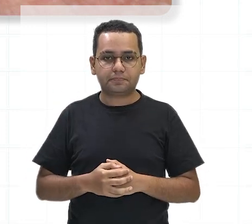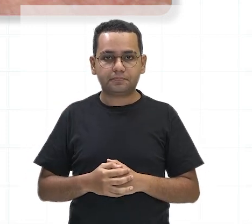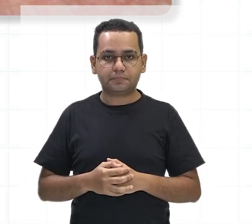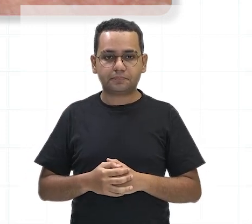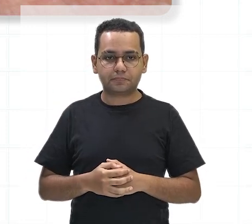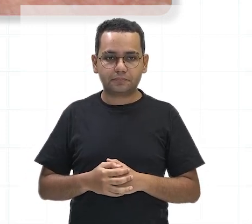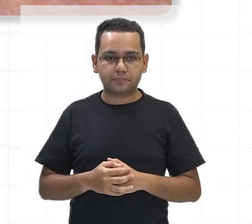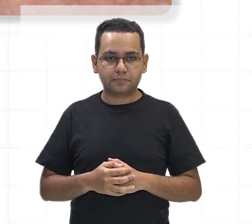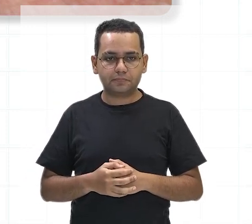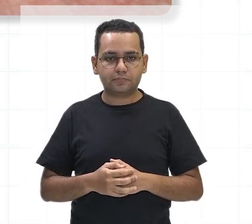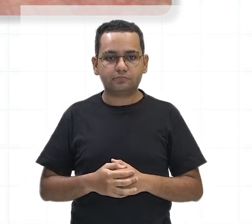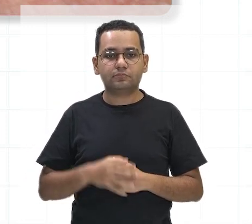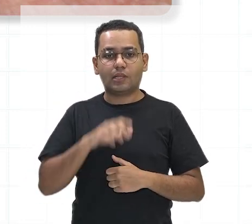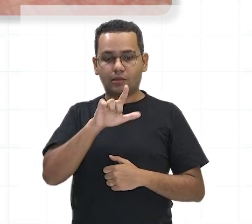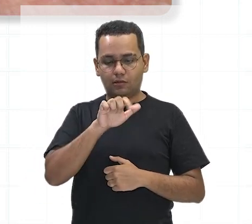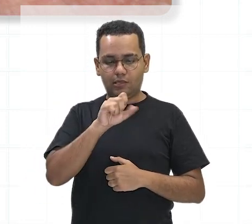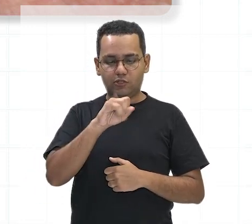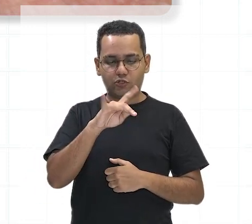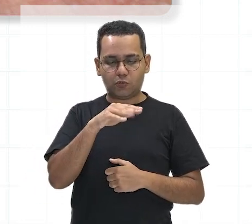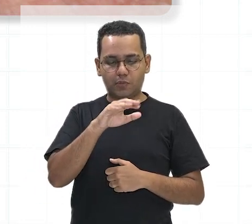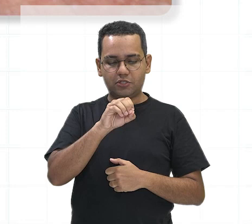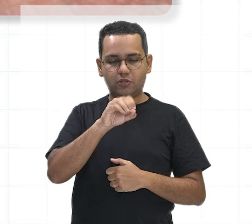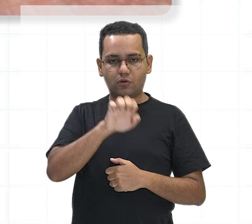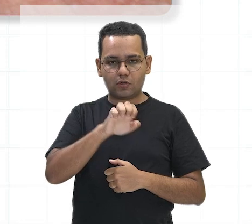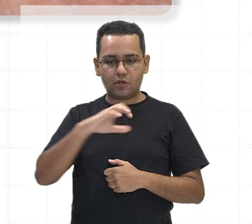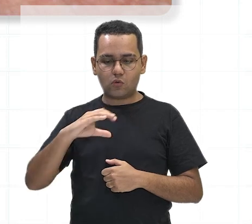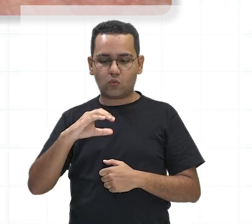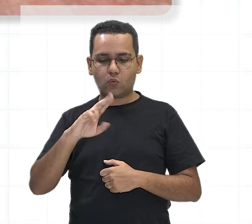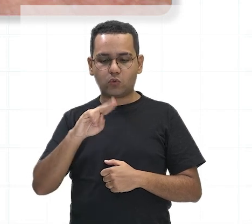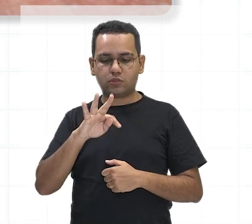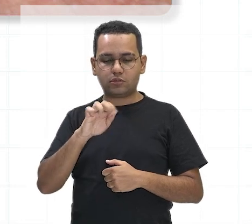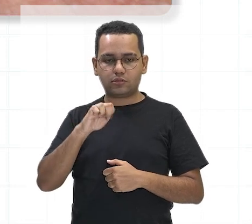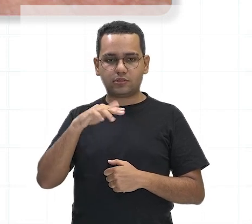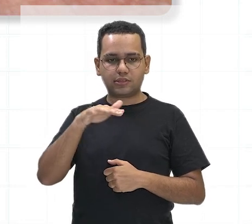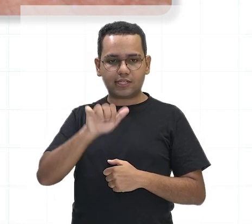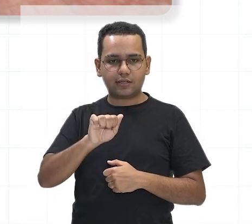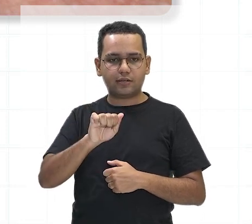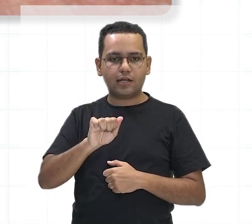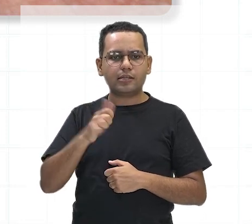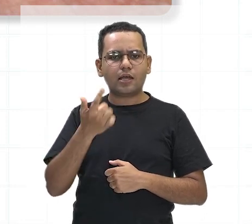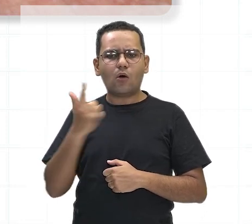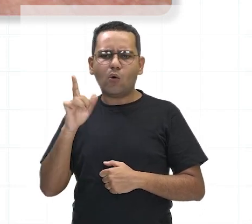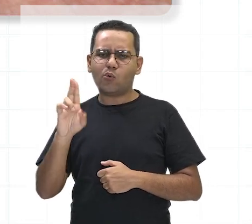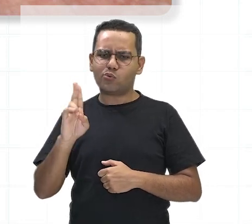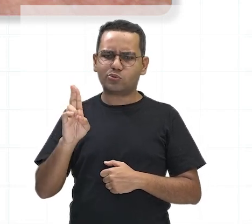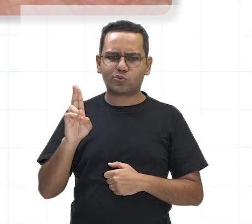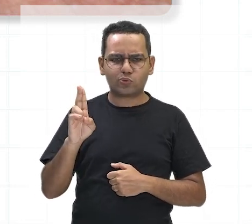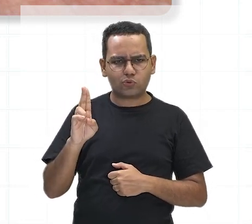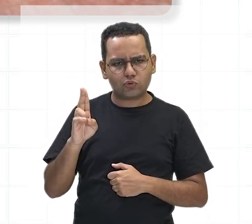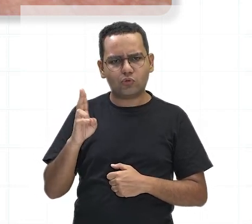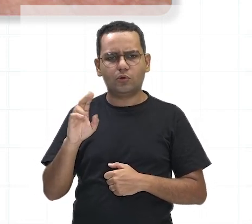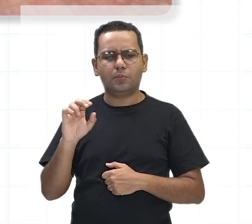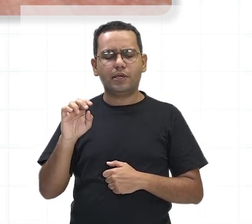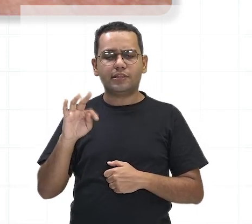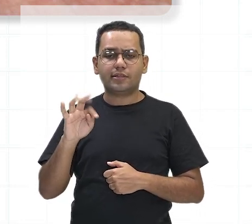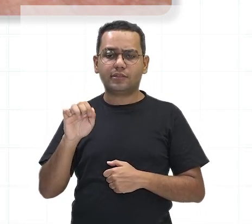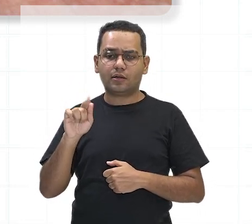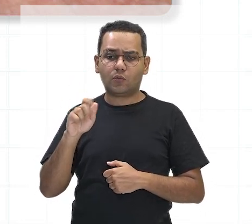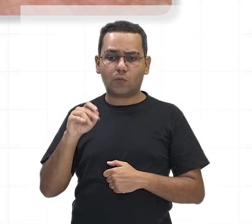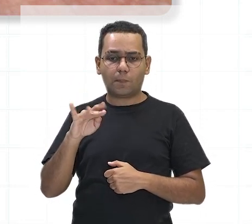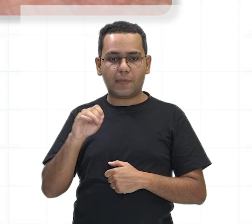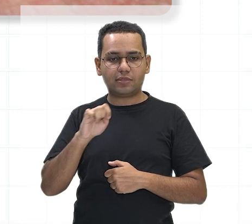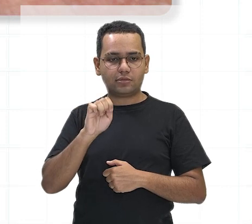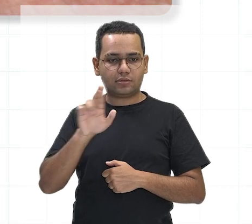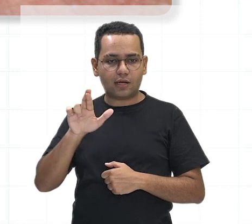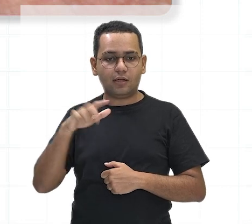das pessoas, né? Olha só. A leishmaniose cutânea também é chamada de ferida brava ou de leishmaniose tegumentar